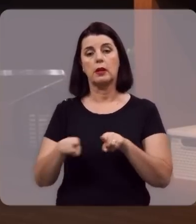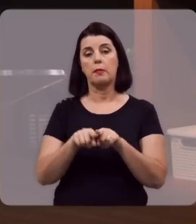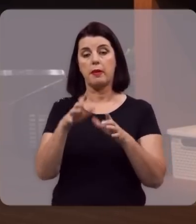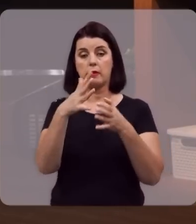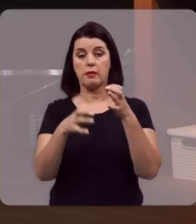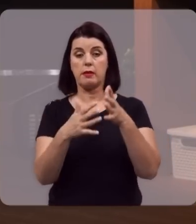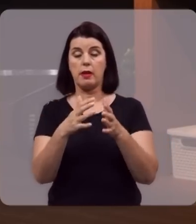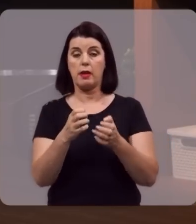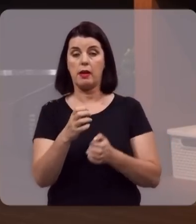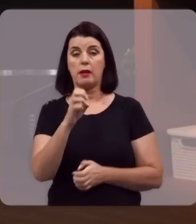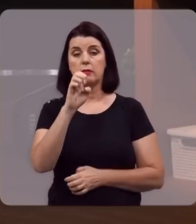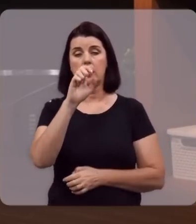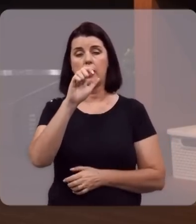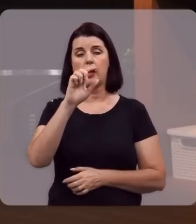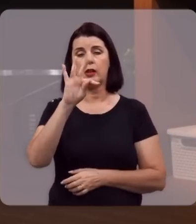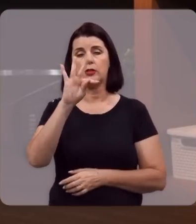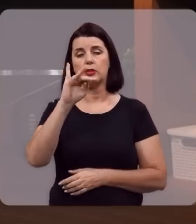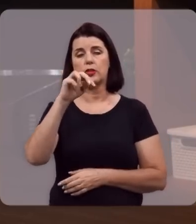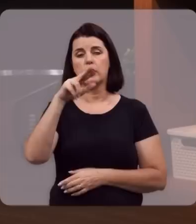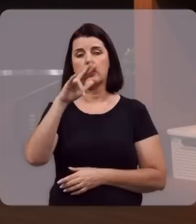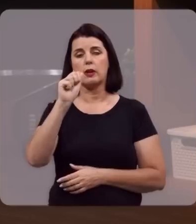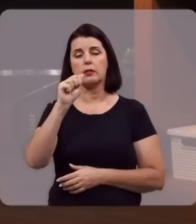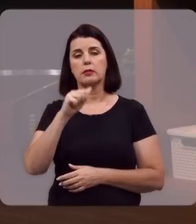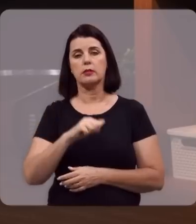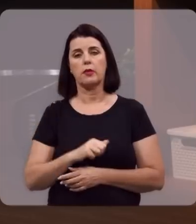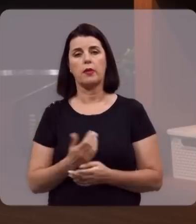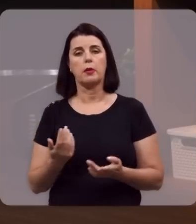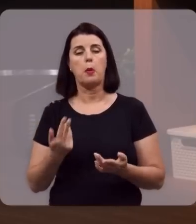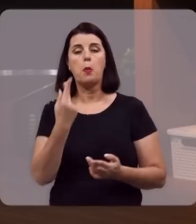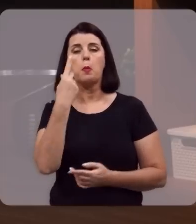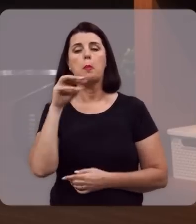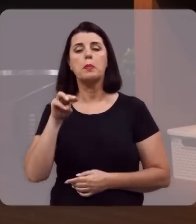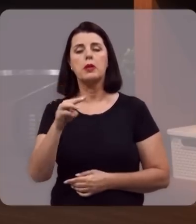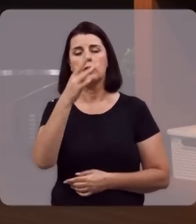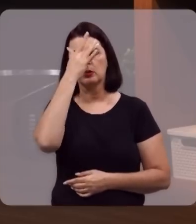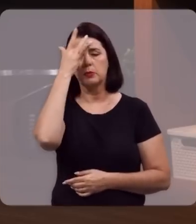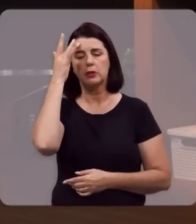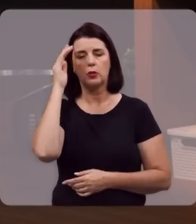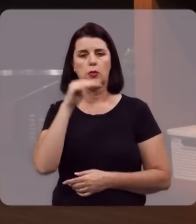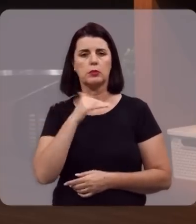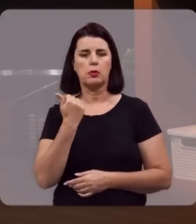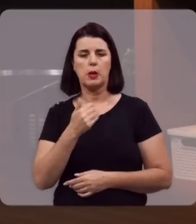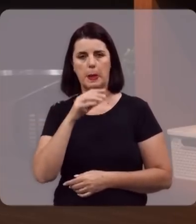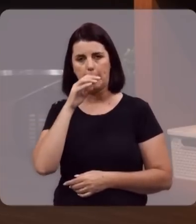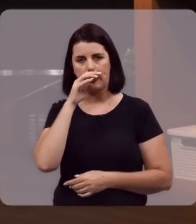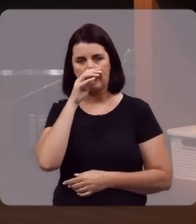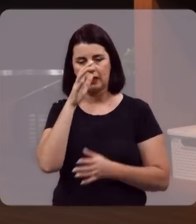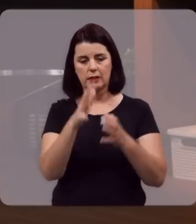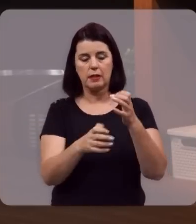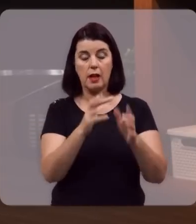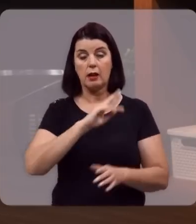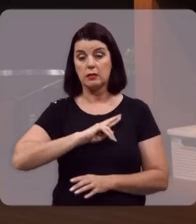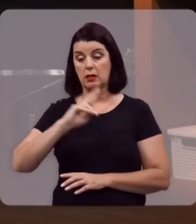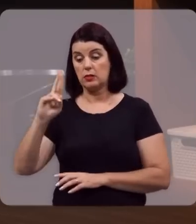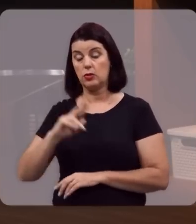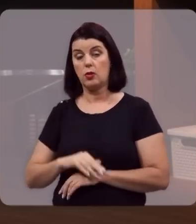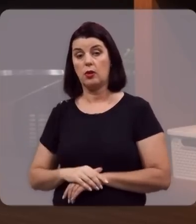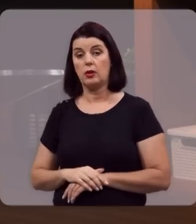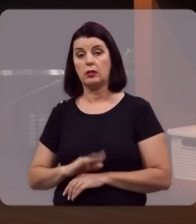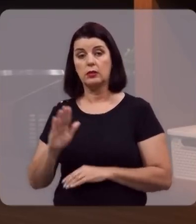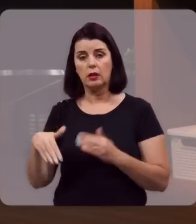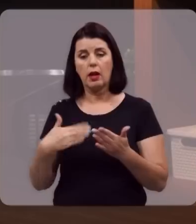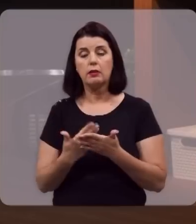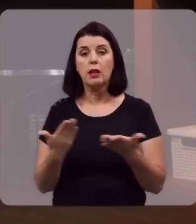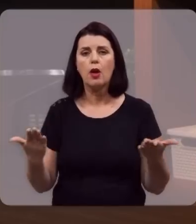Tivemos guerras étnicas, como em Ruanda, mais de 1 milhão de pessoas mortas. Guerras religiosas,